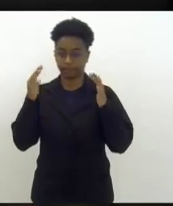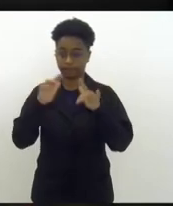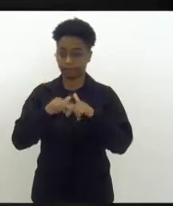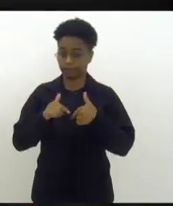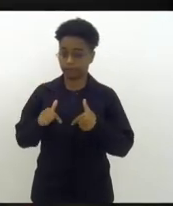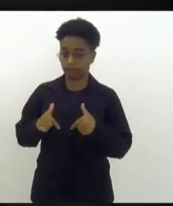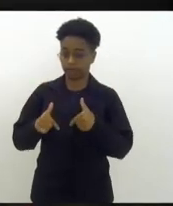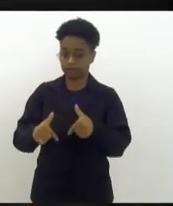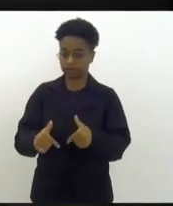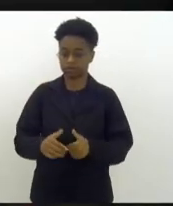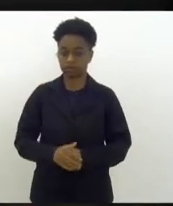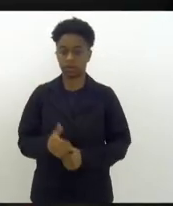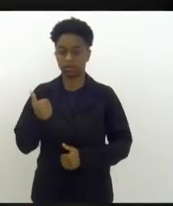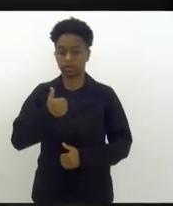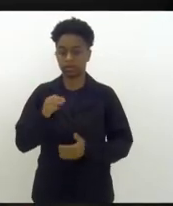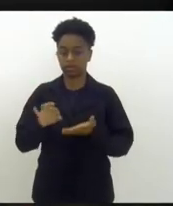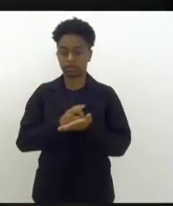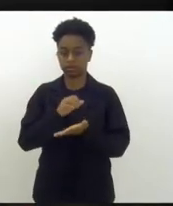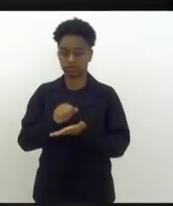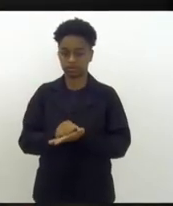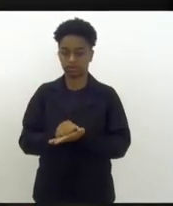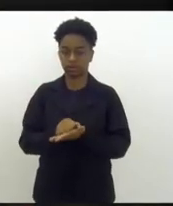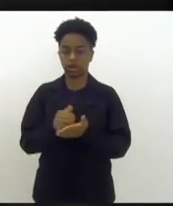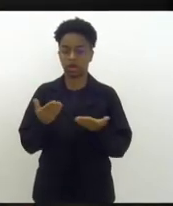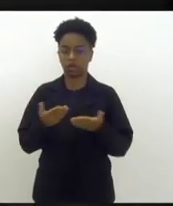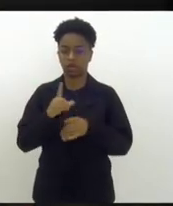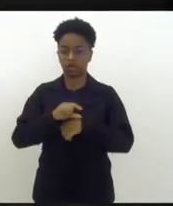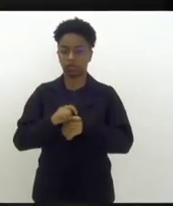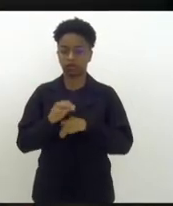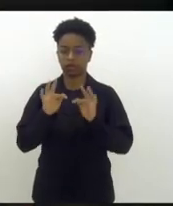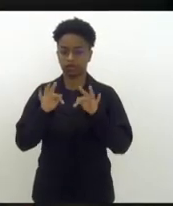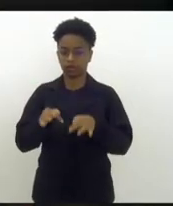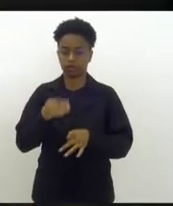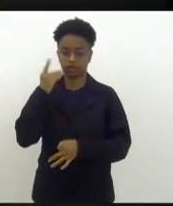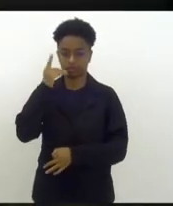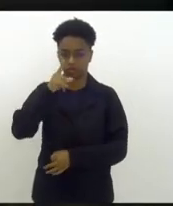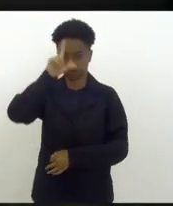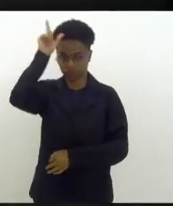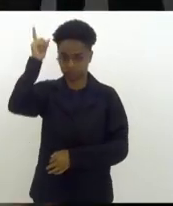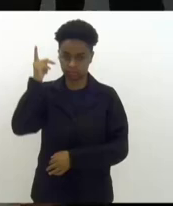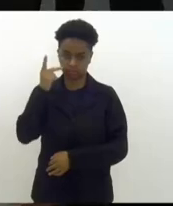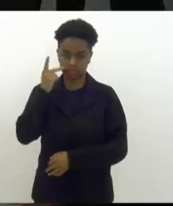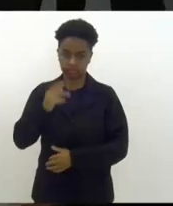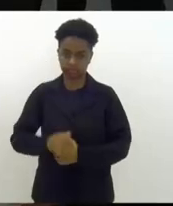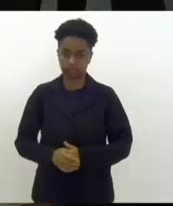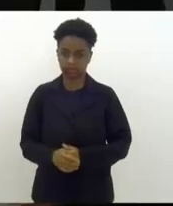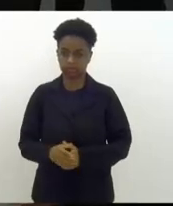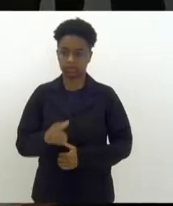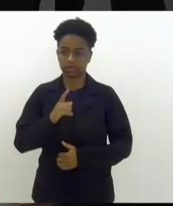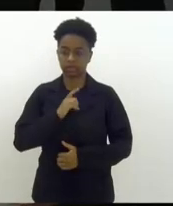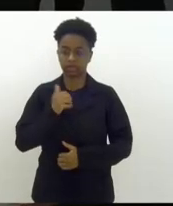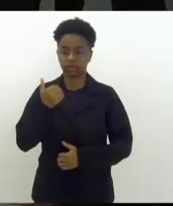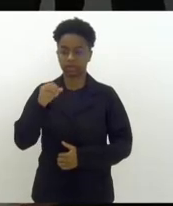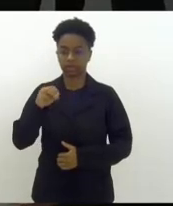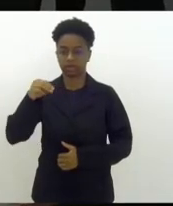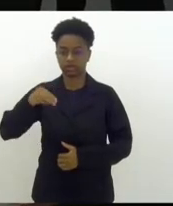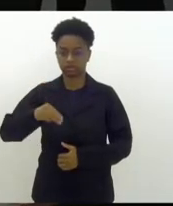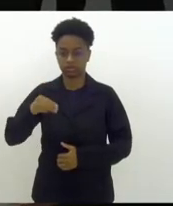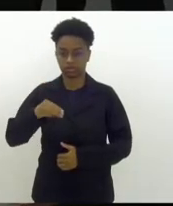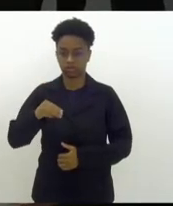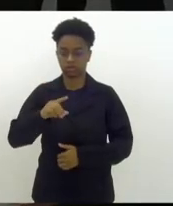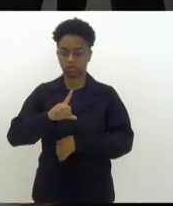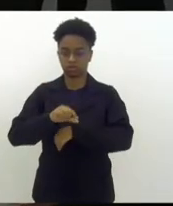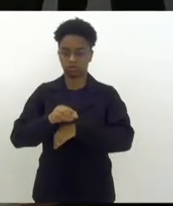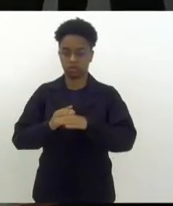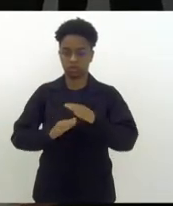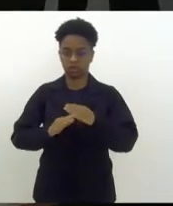iniciativa primeira orador escrito no expediente final Deputado Luiz Paulo vossa excelência dispõe de 10 minutos no tempo